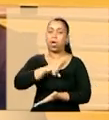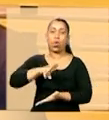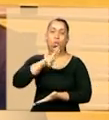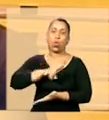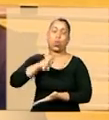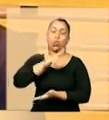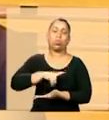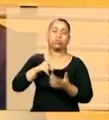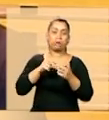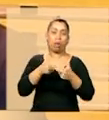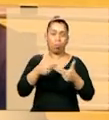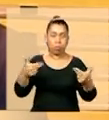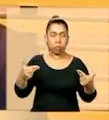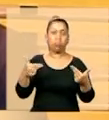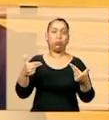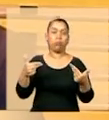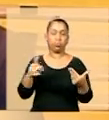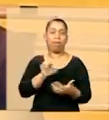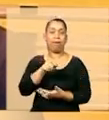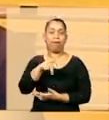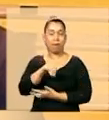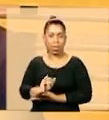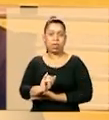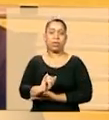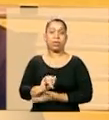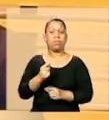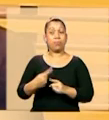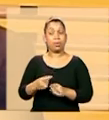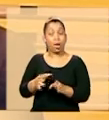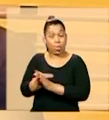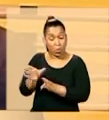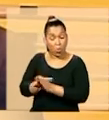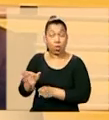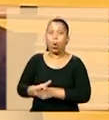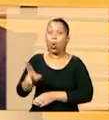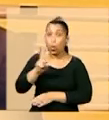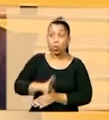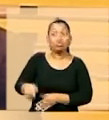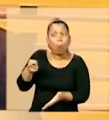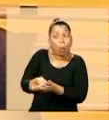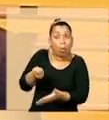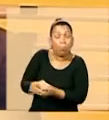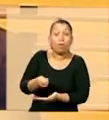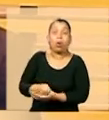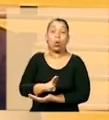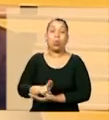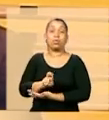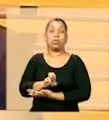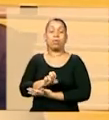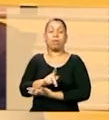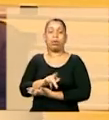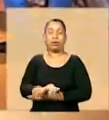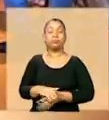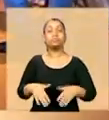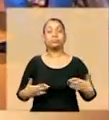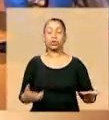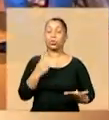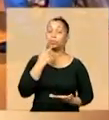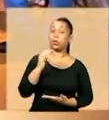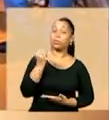tenha sido instruído, recebido, né? Essa orientação que é obrigatório o uso do EPI. Eu acho